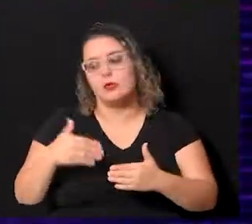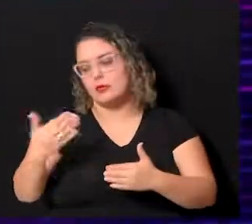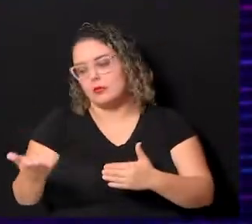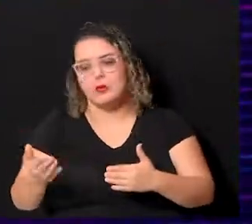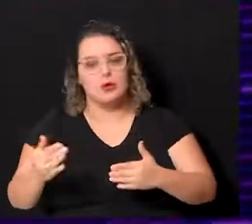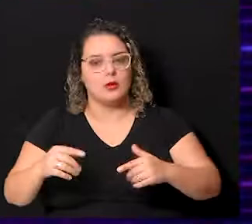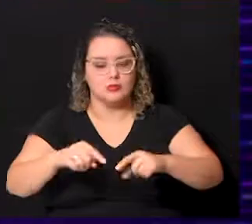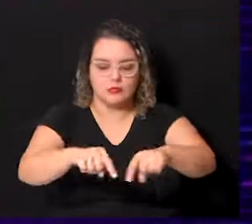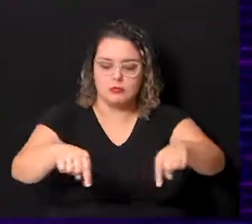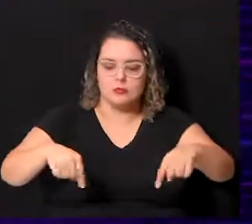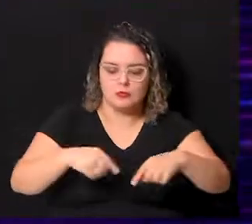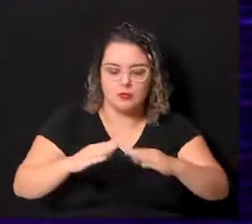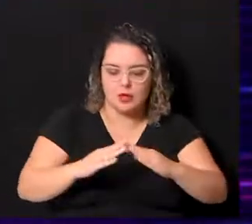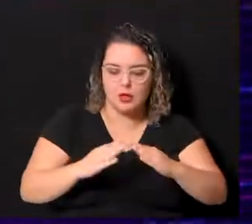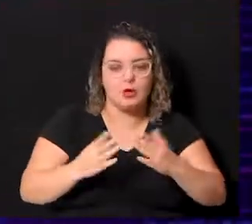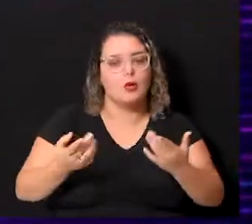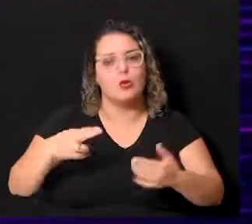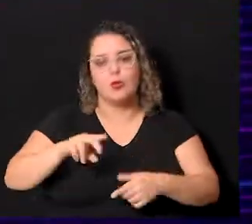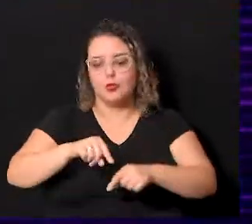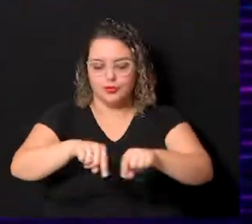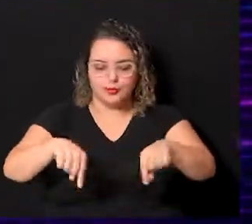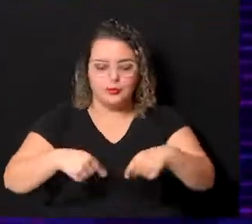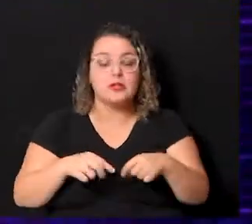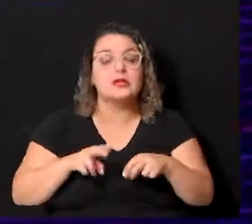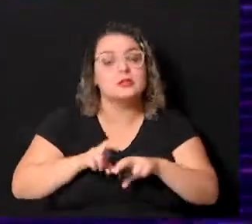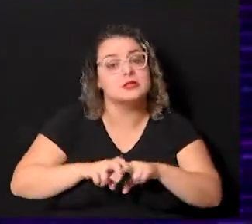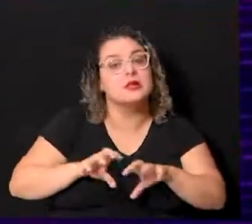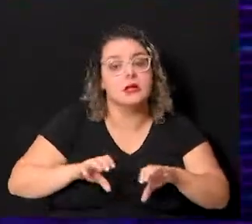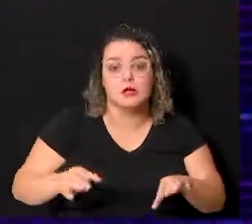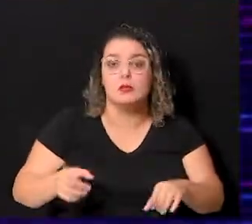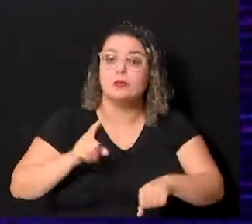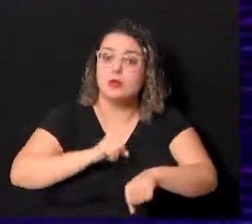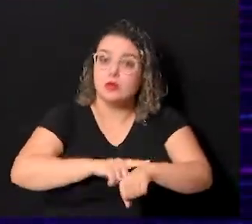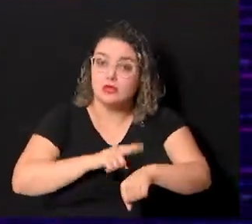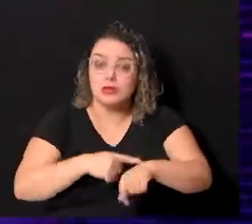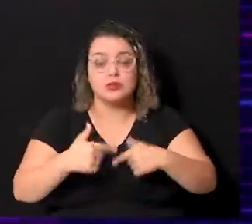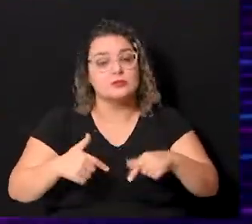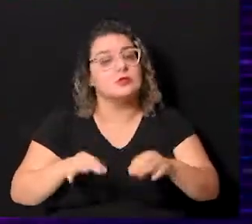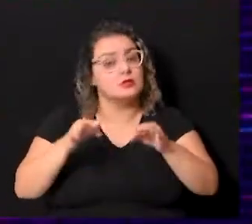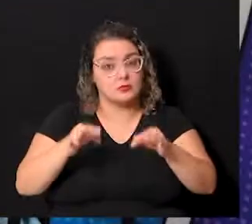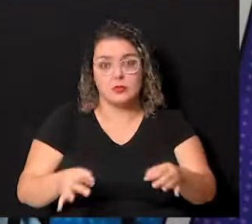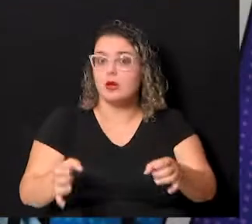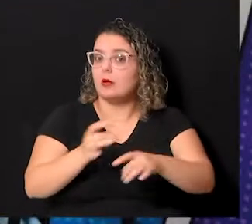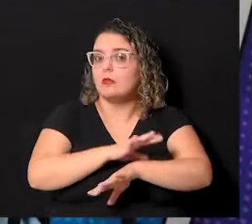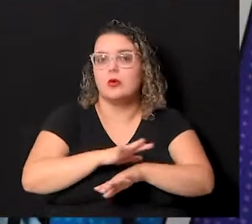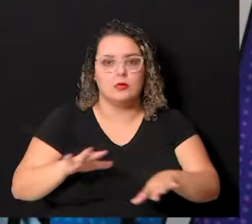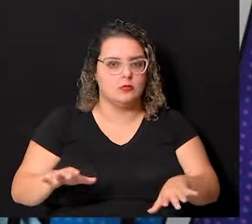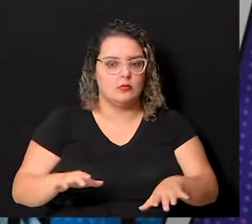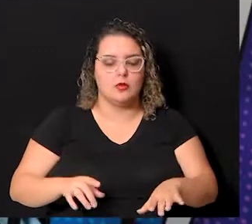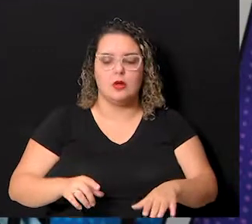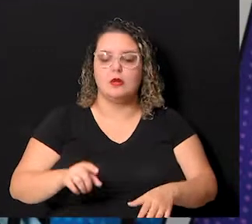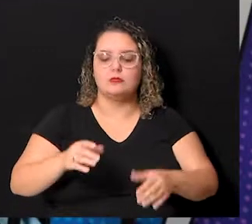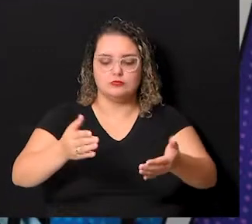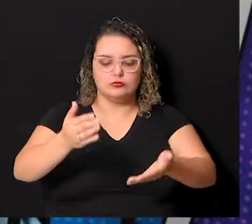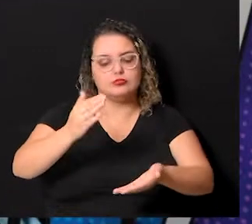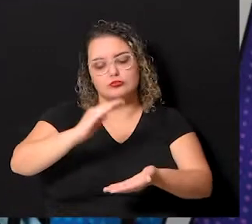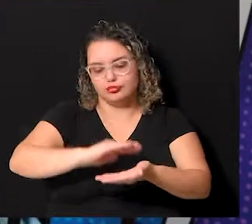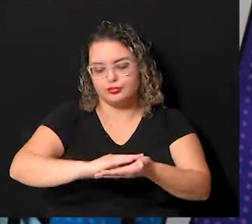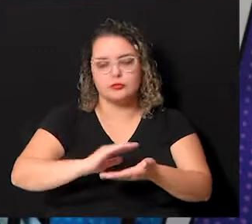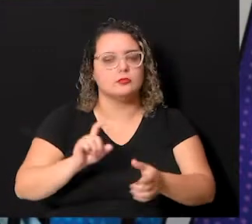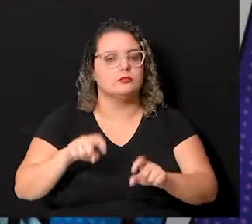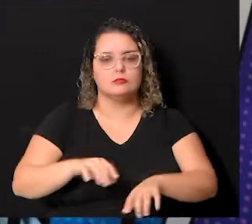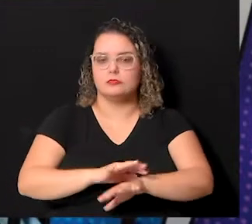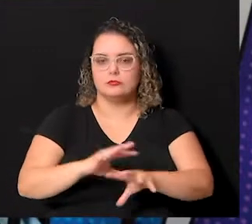fora, no quintal, na sala. O meu tempo de trabalho tem que ser meu tempo de trabalho. Acabou o trabalho, eu desligo o computador, vou fazer